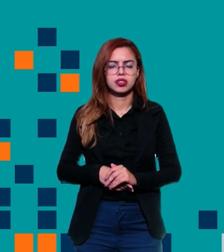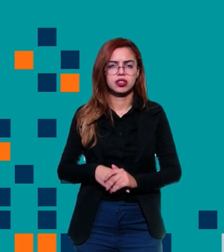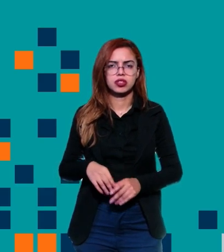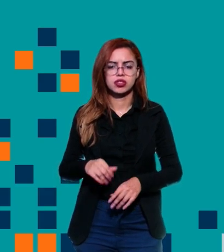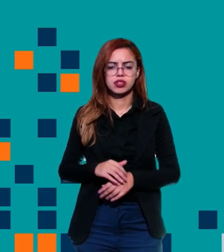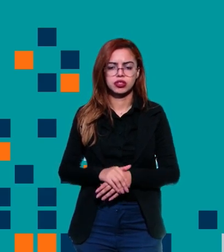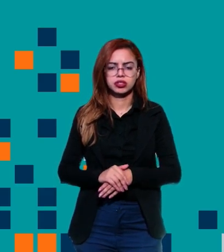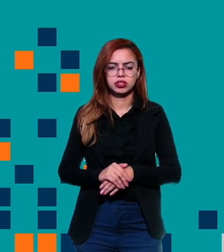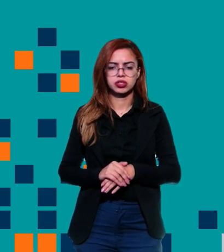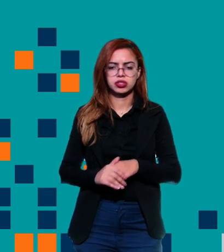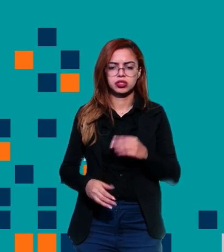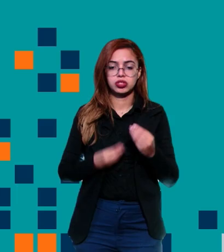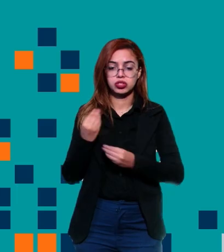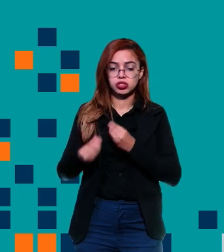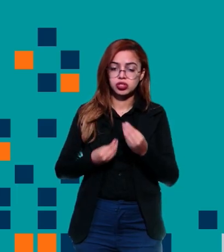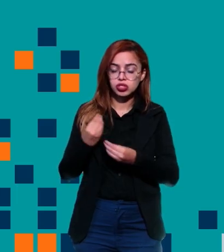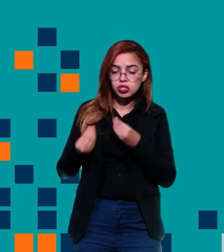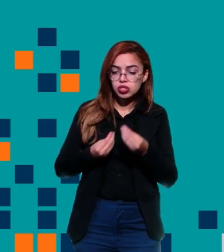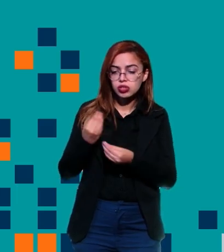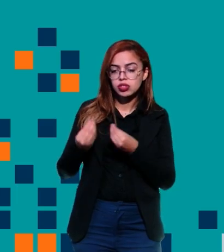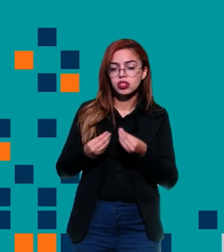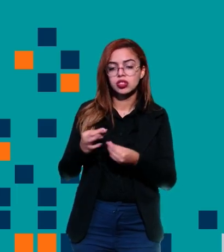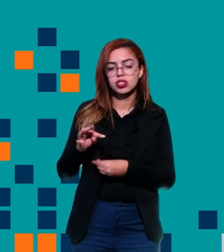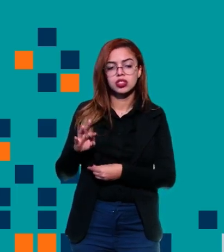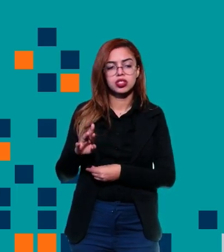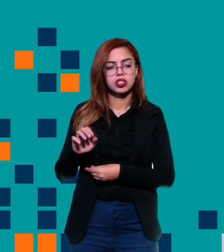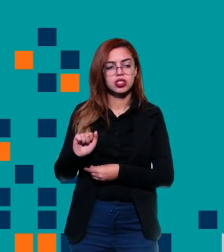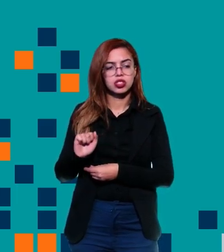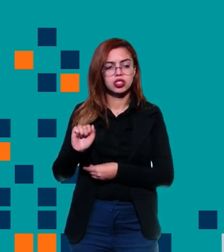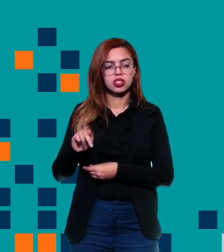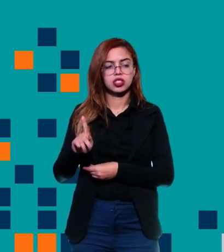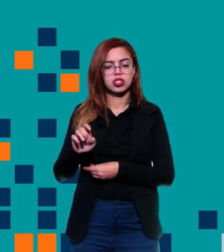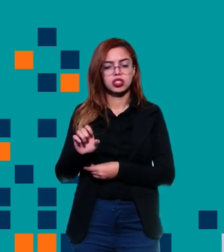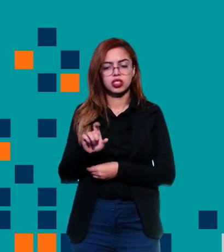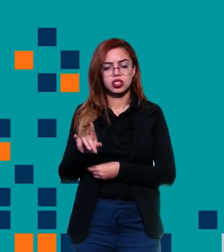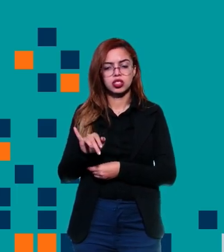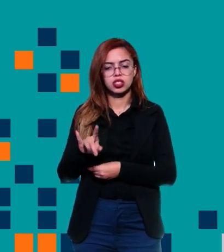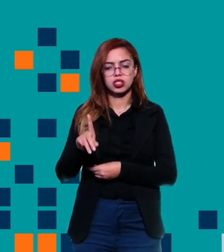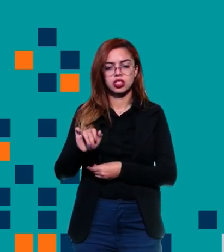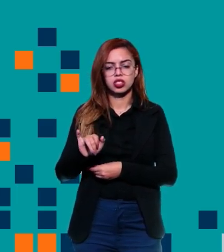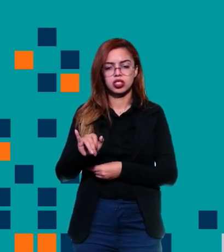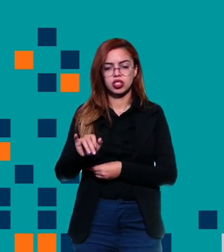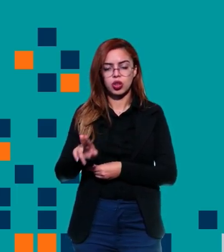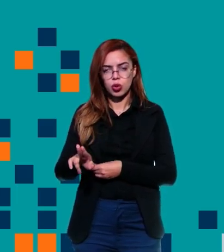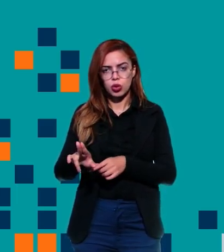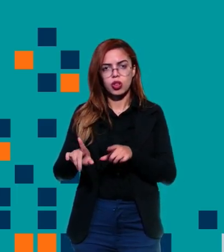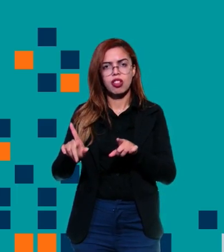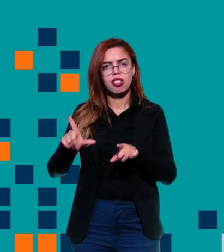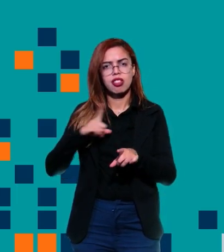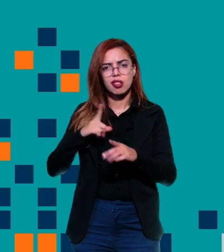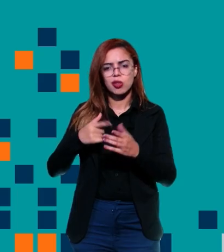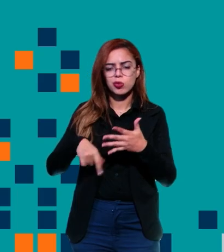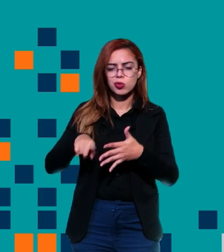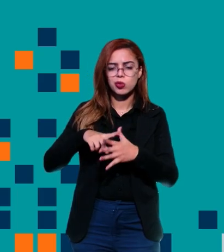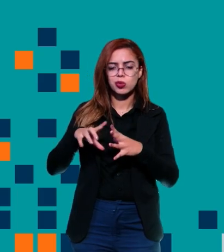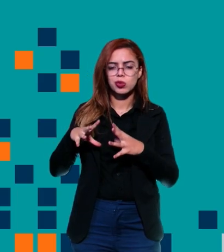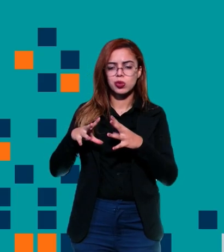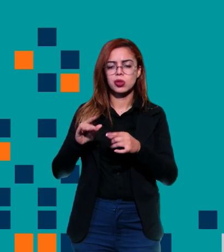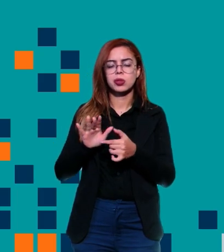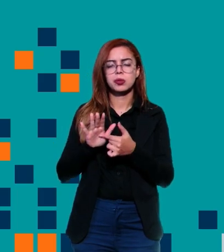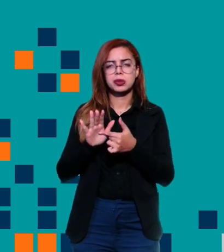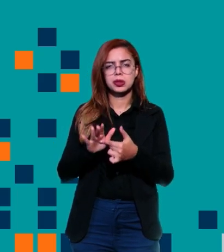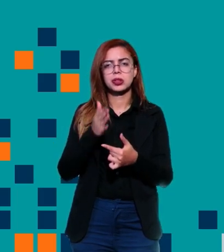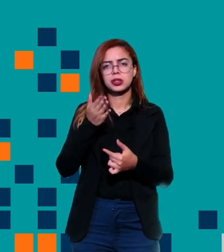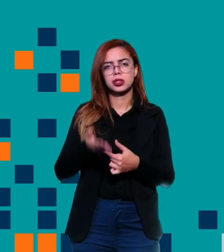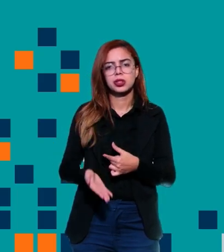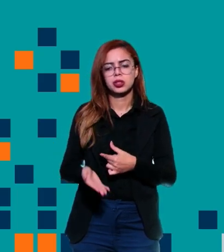a forma dele trapezoidal, né? E nessa linha aqui, ele está todo em nível, essa linha em nível. Então,